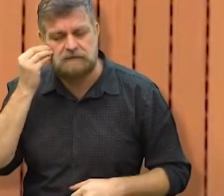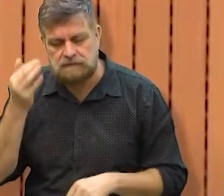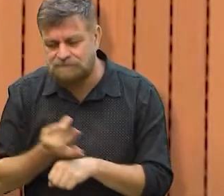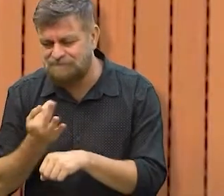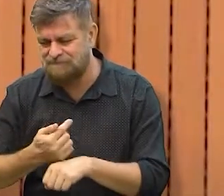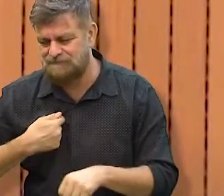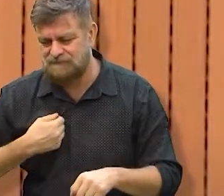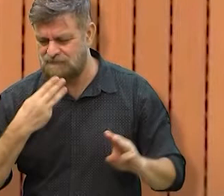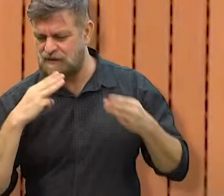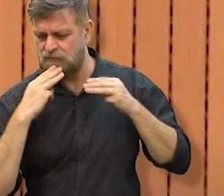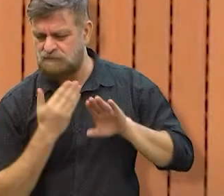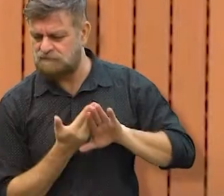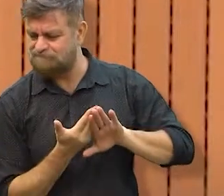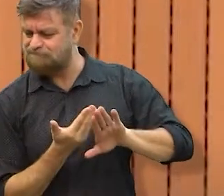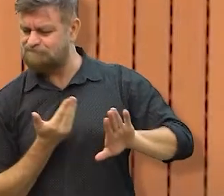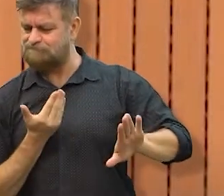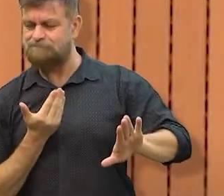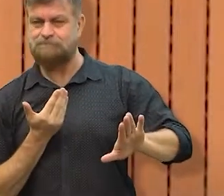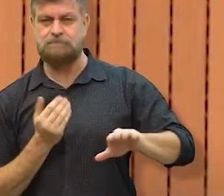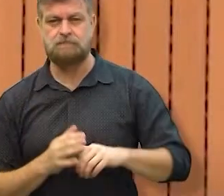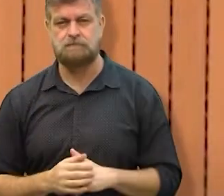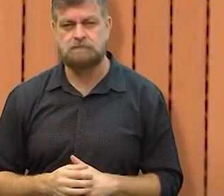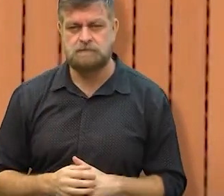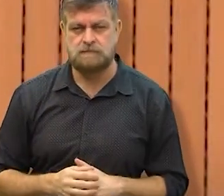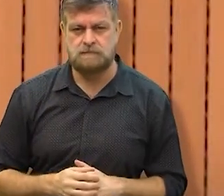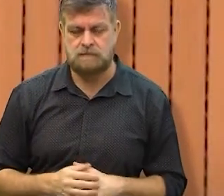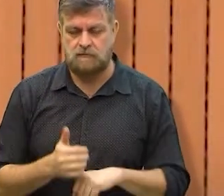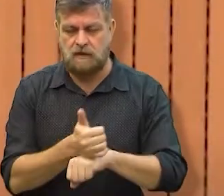E aí eu tentei não ser músico.